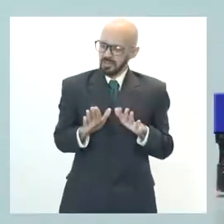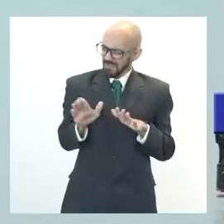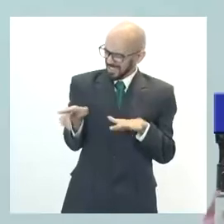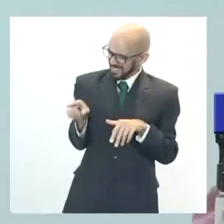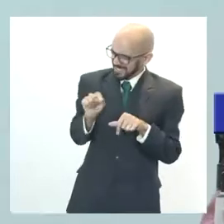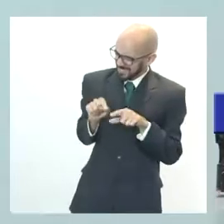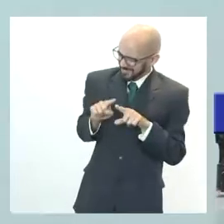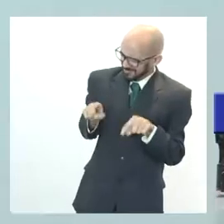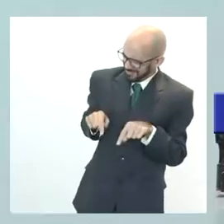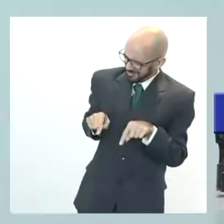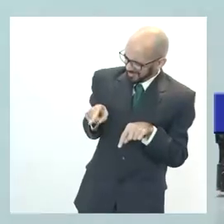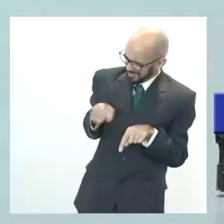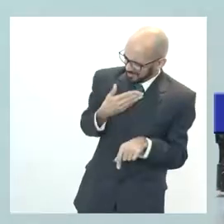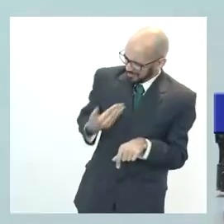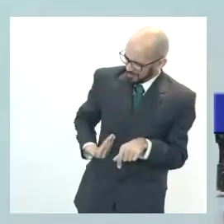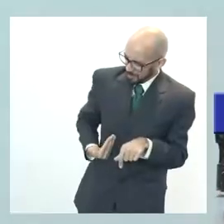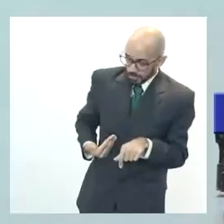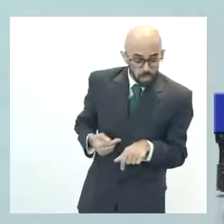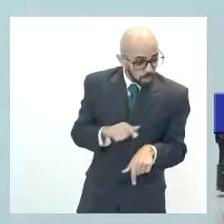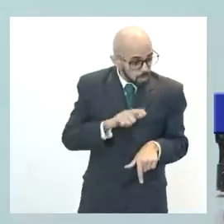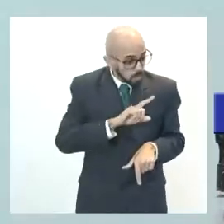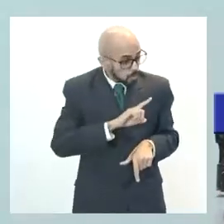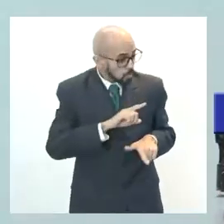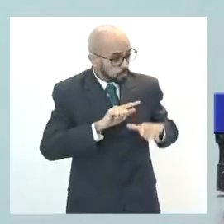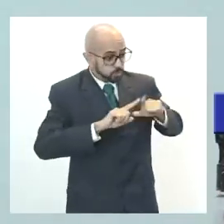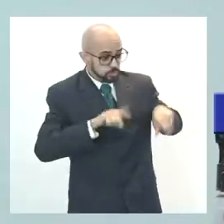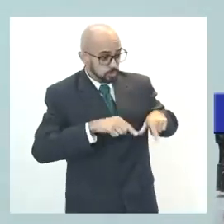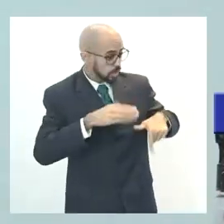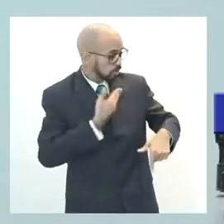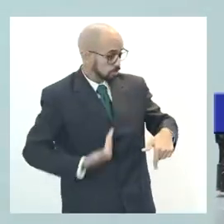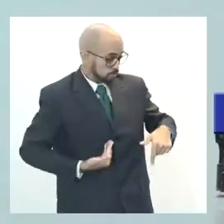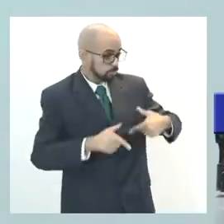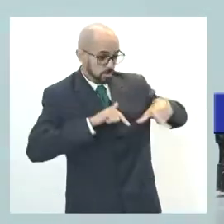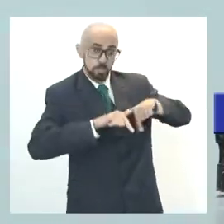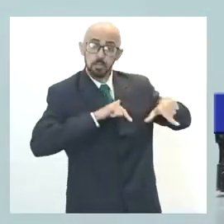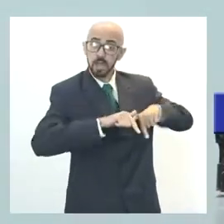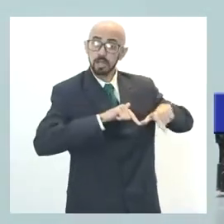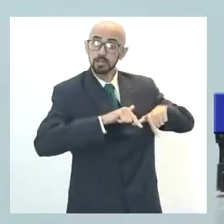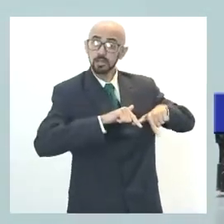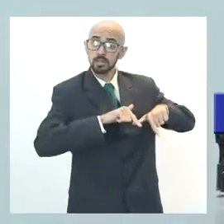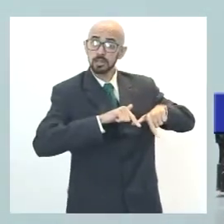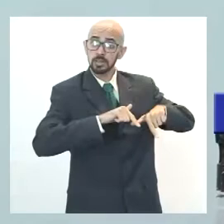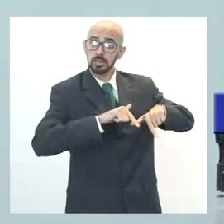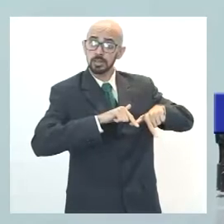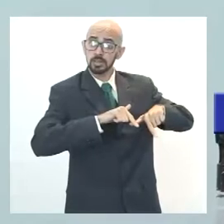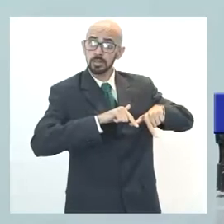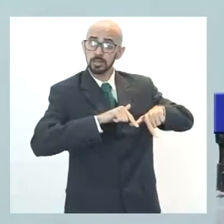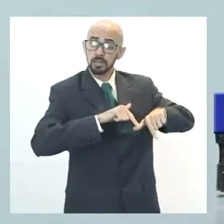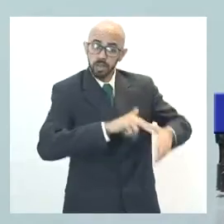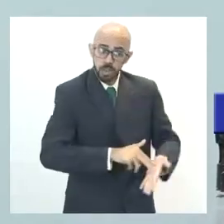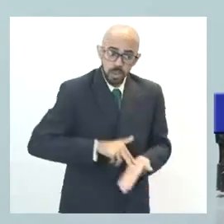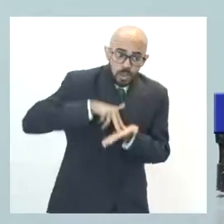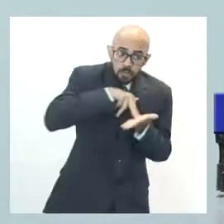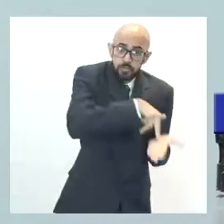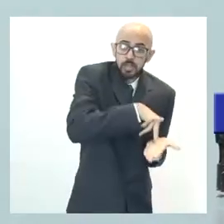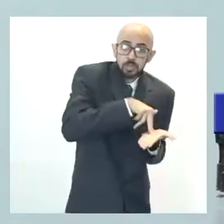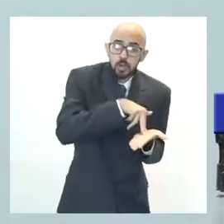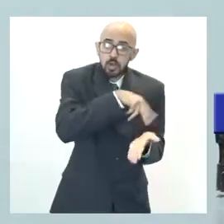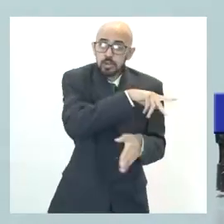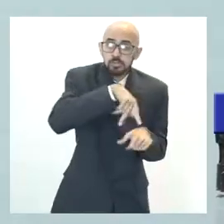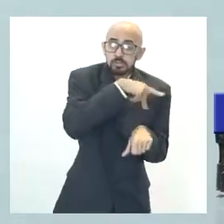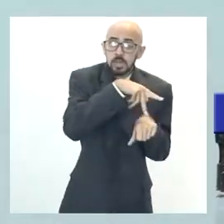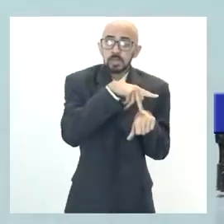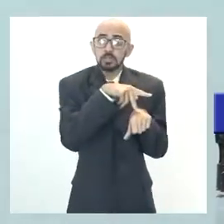Público não não não aceitou porque ele trabalha Oi Tali levantou esse país e